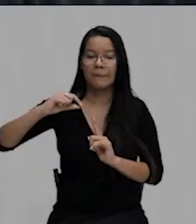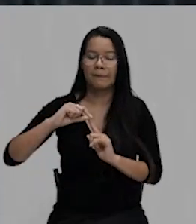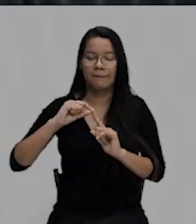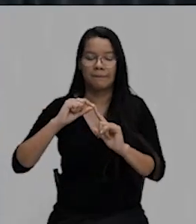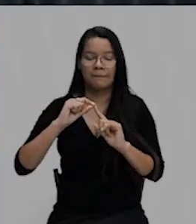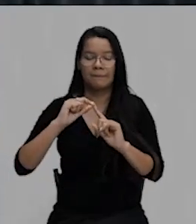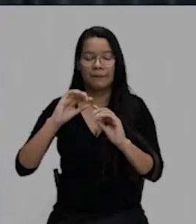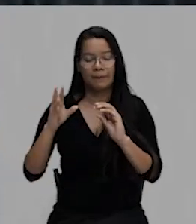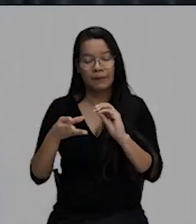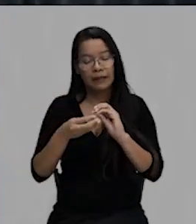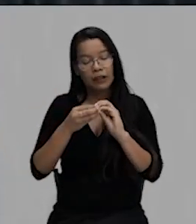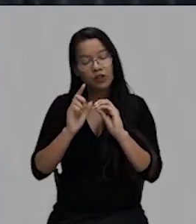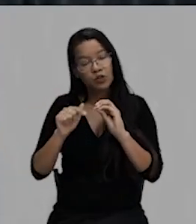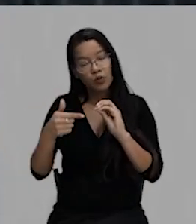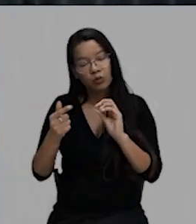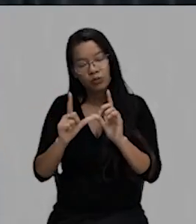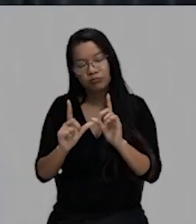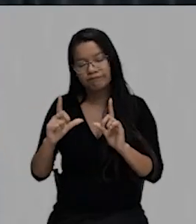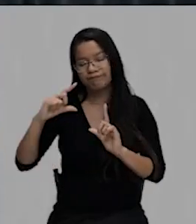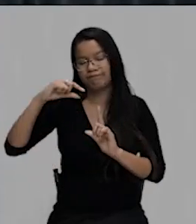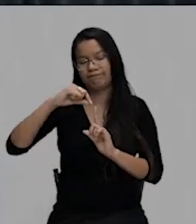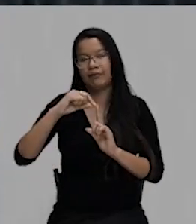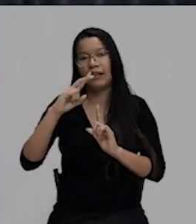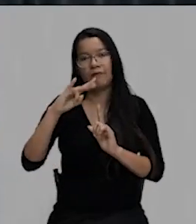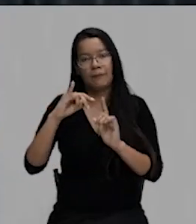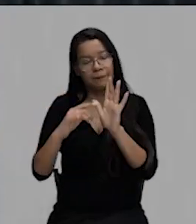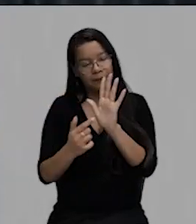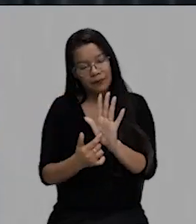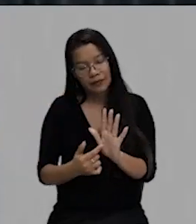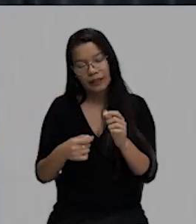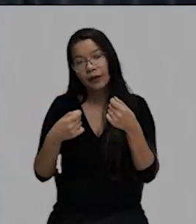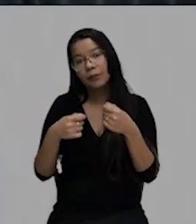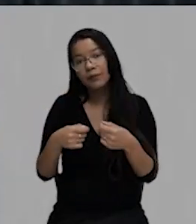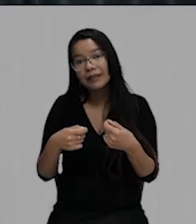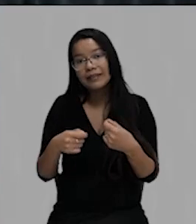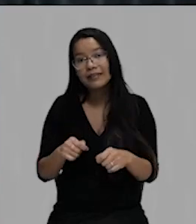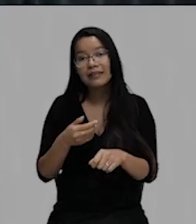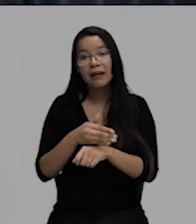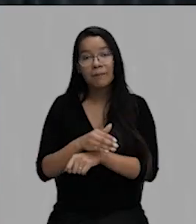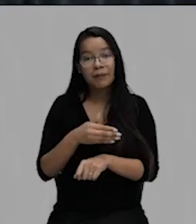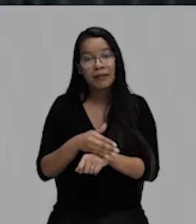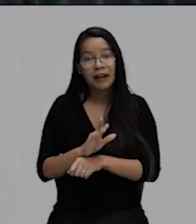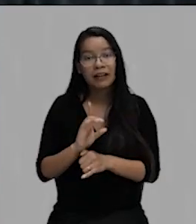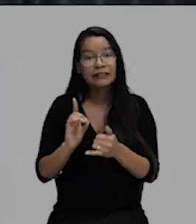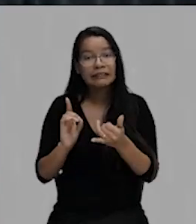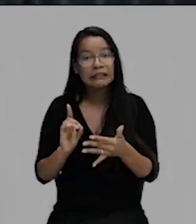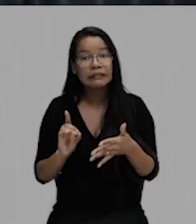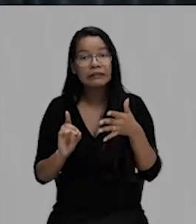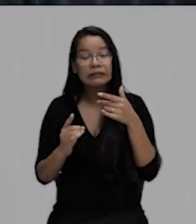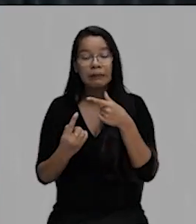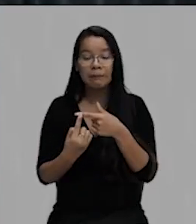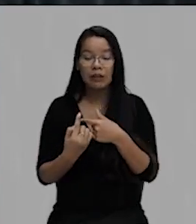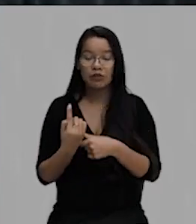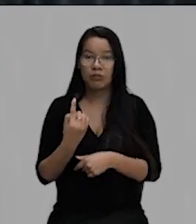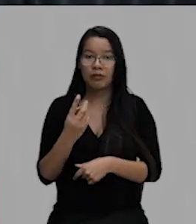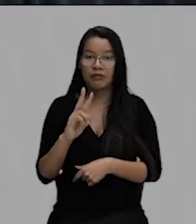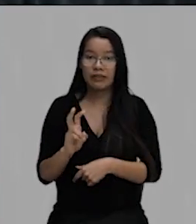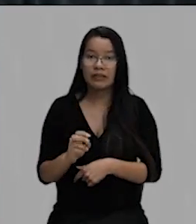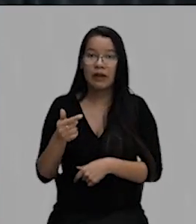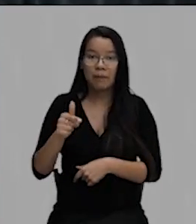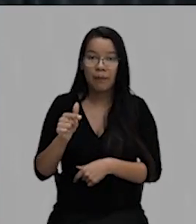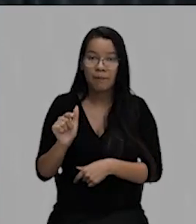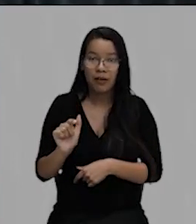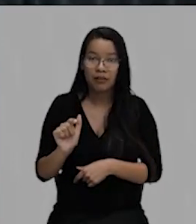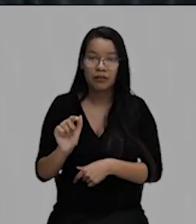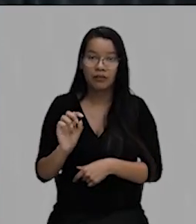outro logaritmo. Isso vai me indicar que eu vou precisar aplicar a definição mais de uma vez. A